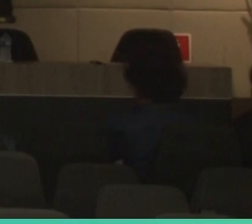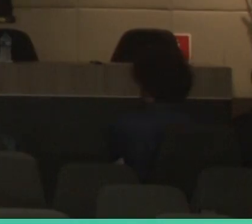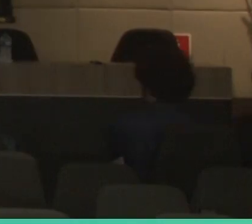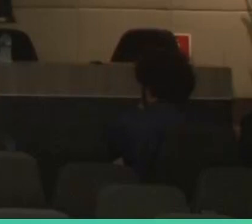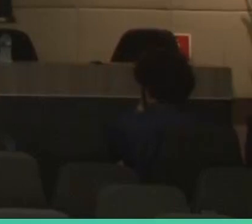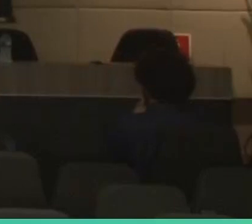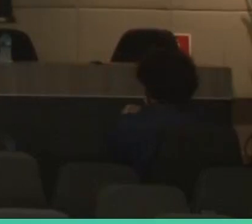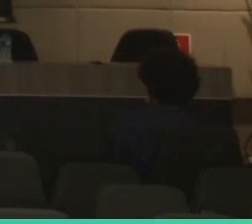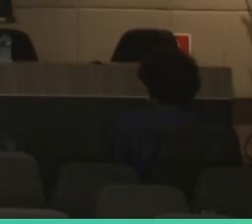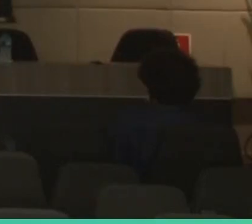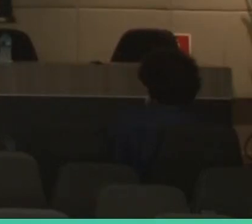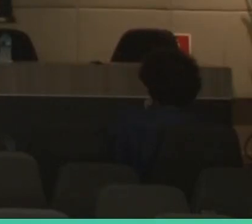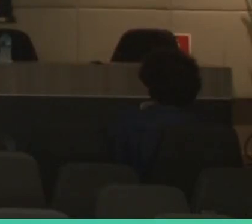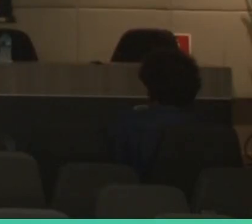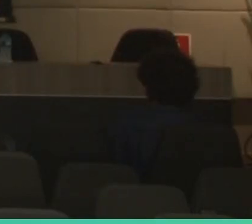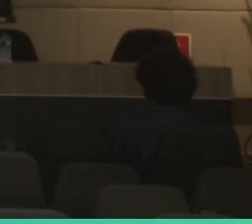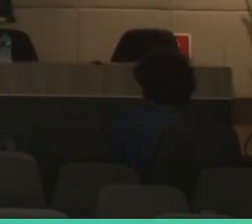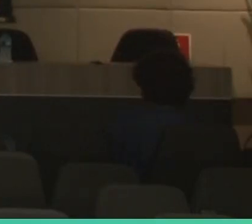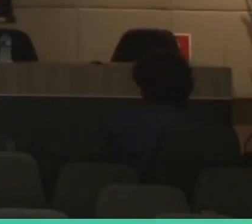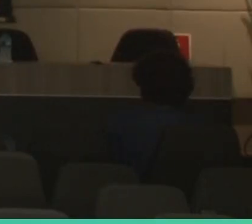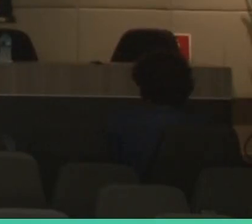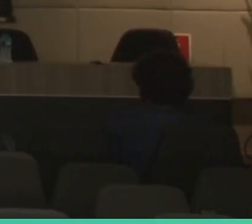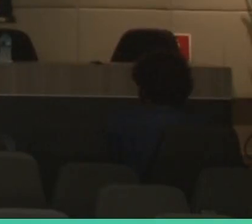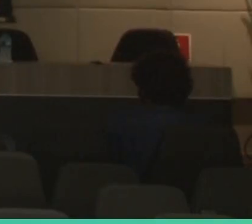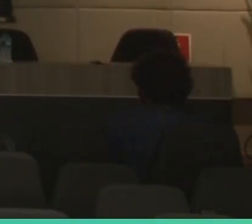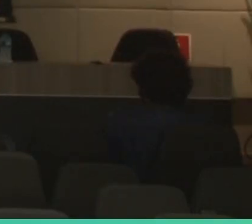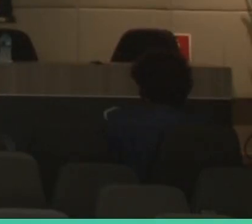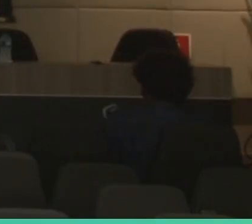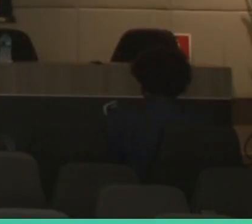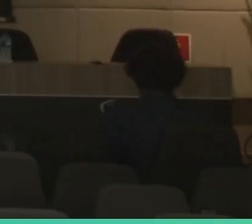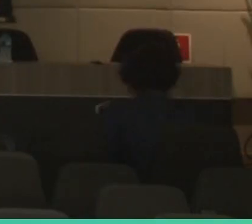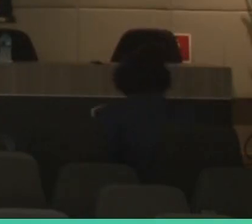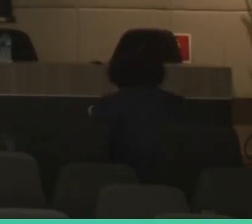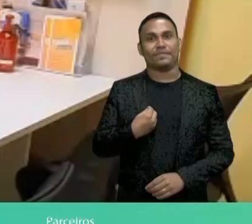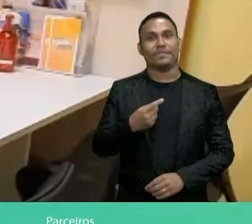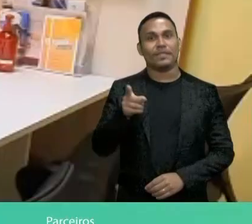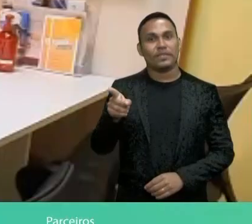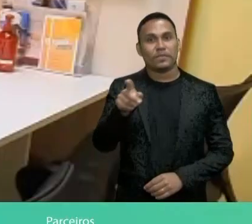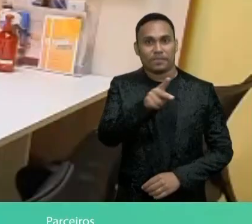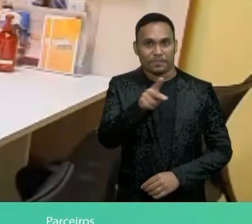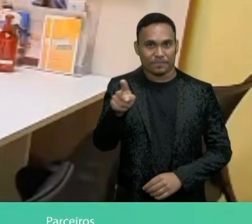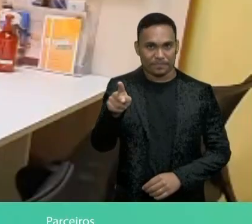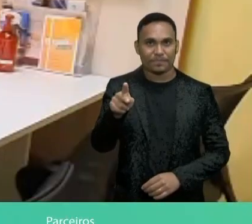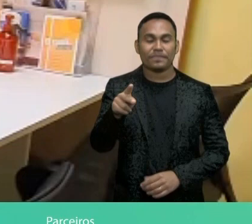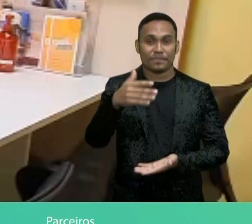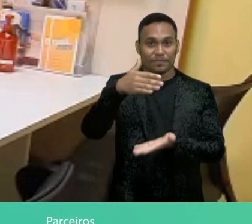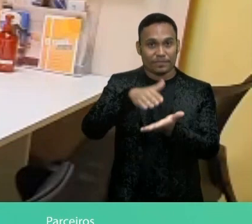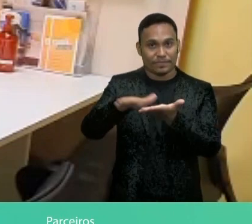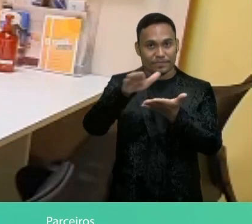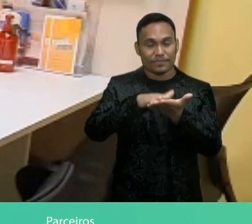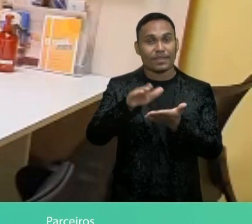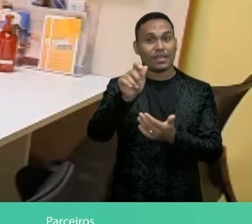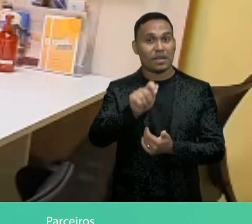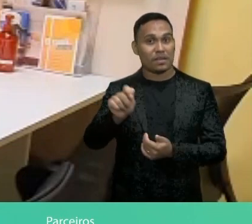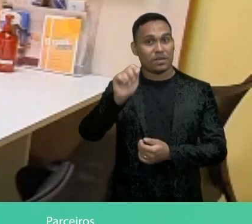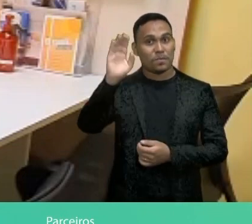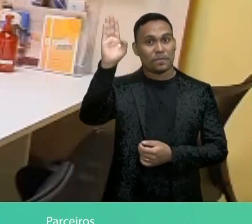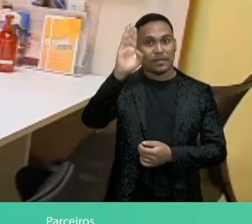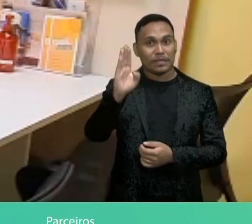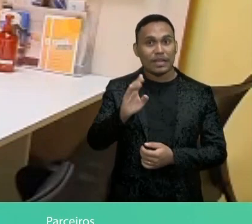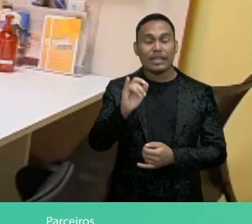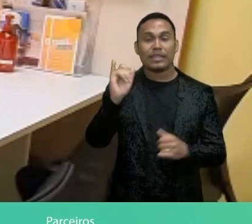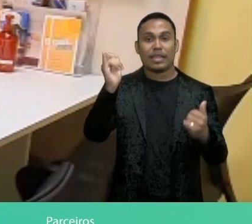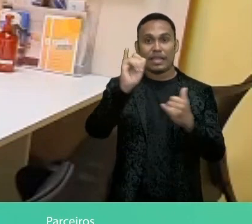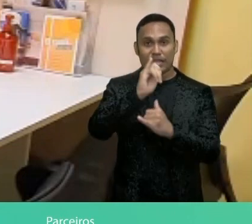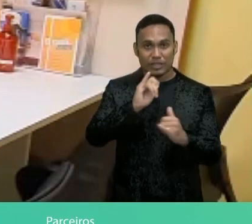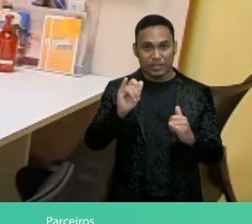Senhor Rodrigo Salaia está ao vivo. Mr. Rodrigo Salaia is with us. Ele é presidente executivo da Associação Brasileira de Energia